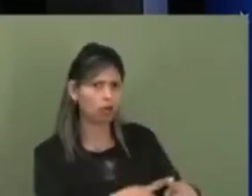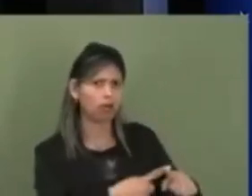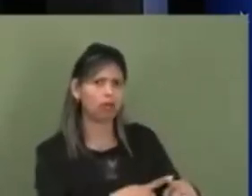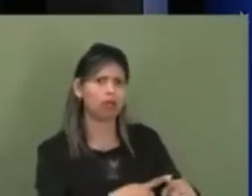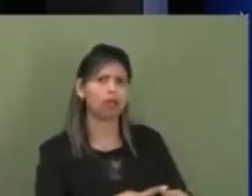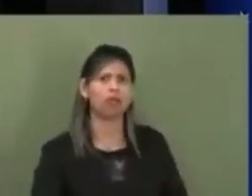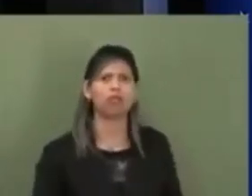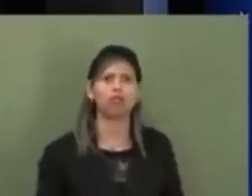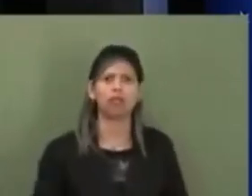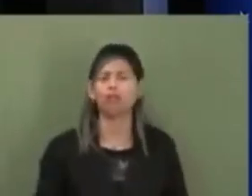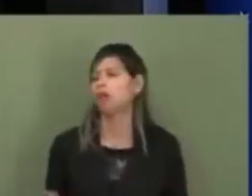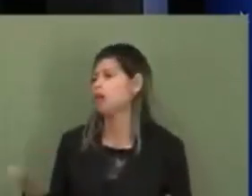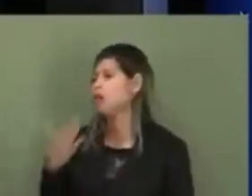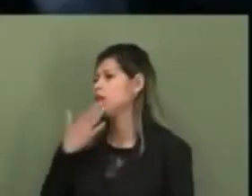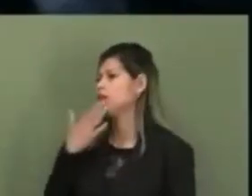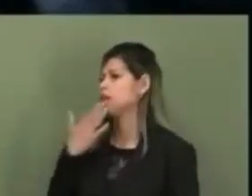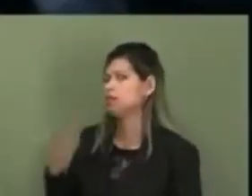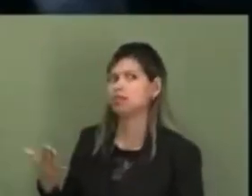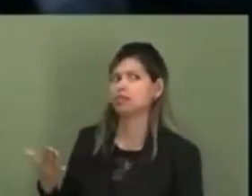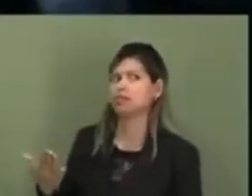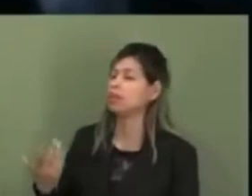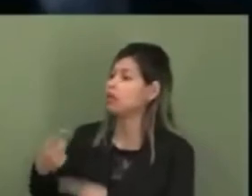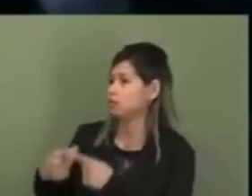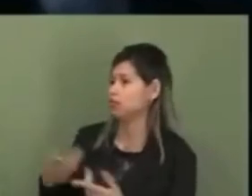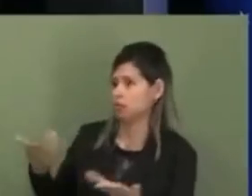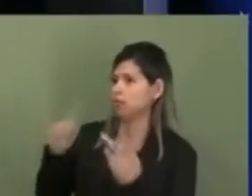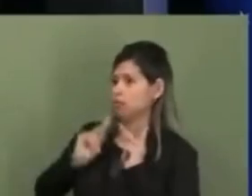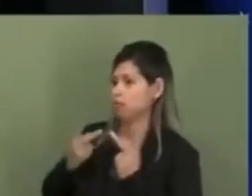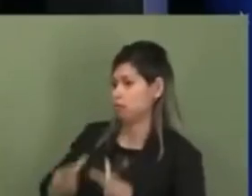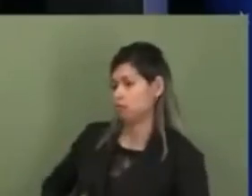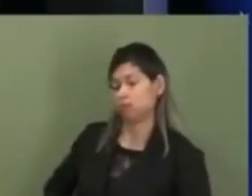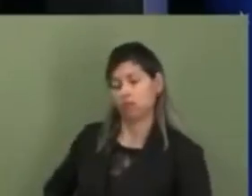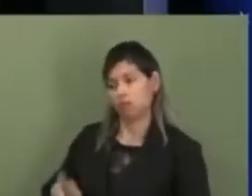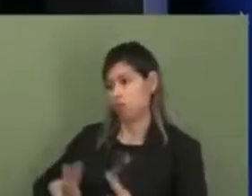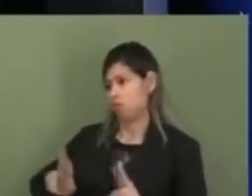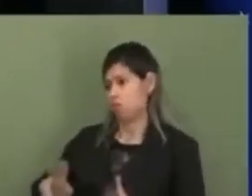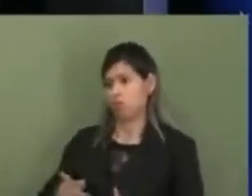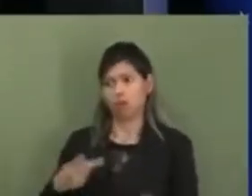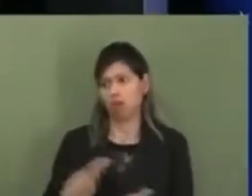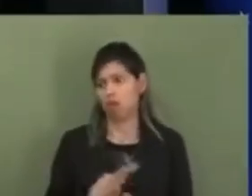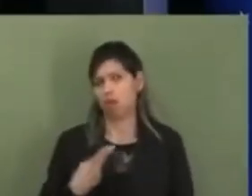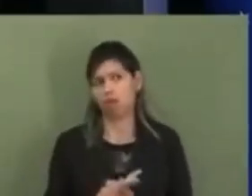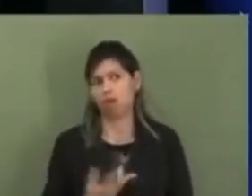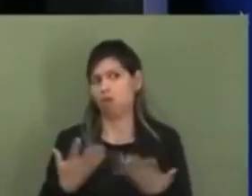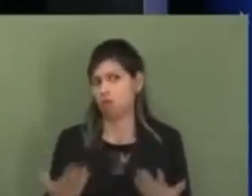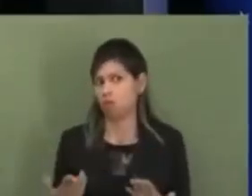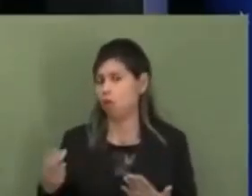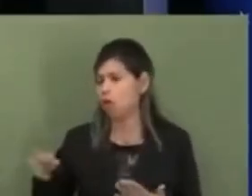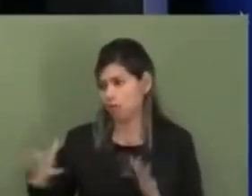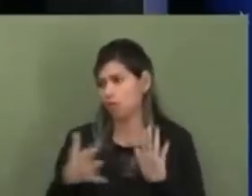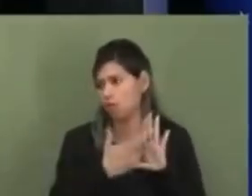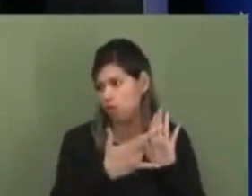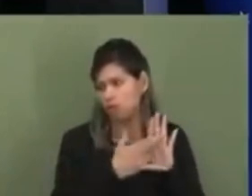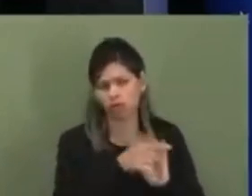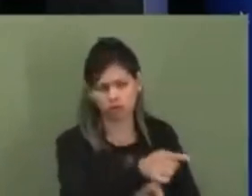Peço que seja tratado com urbanidade aqui nessa tribuna e não de maneira inapropriada, ferindo, inclusive, o regimento. as